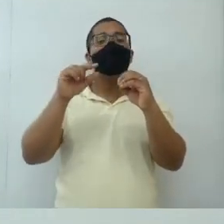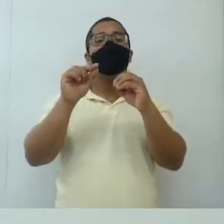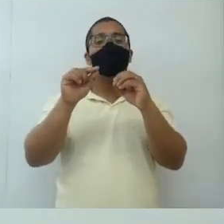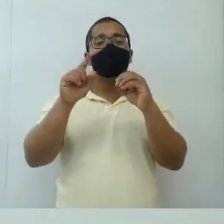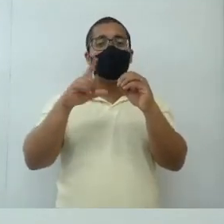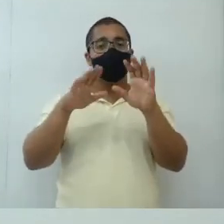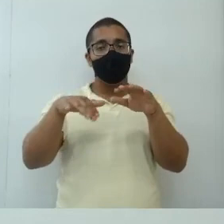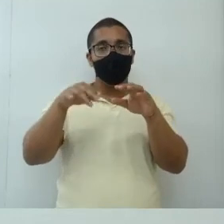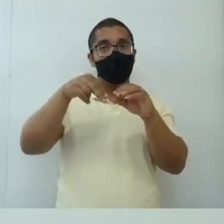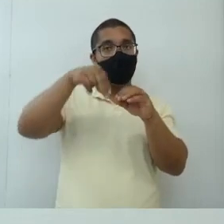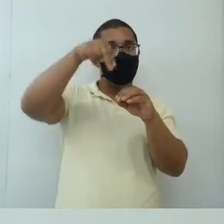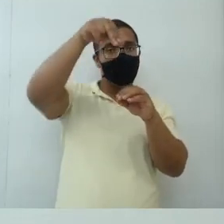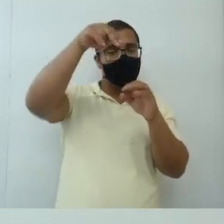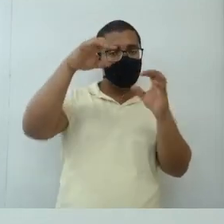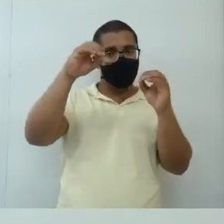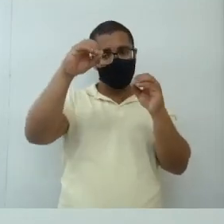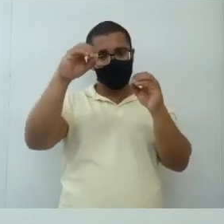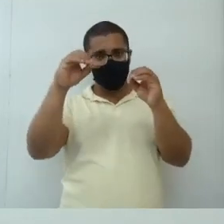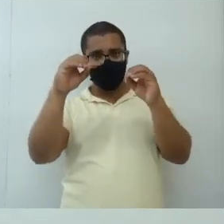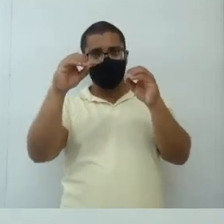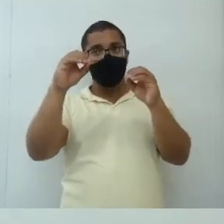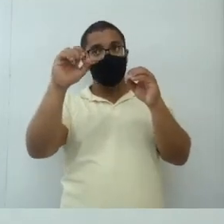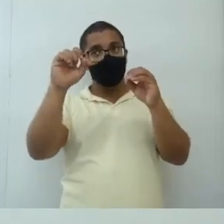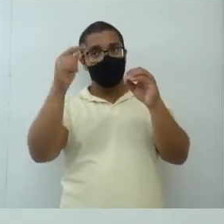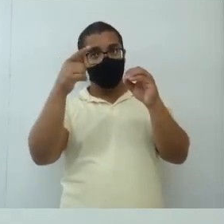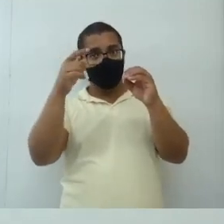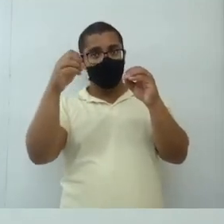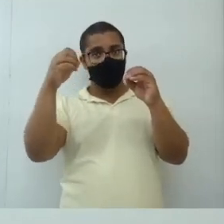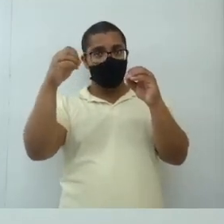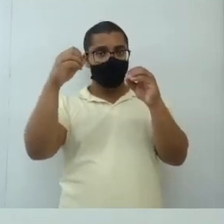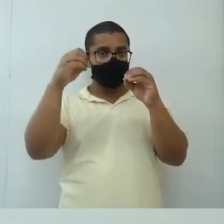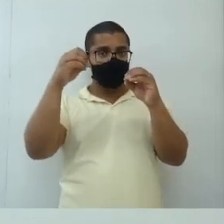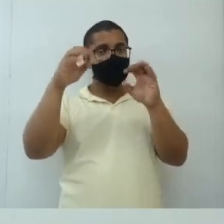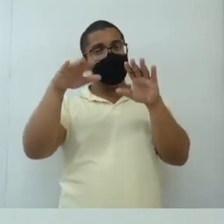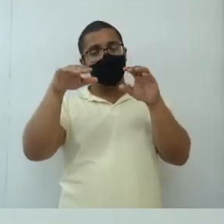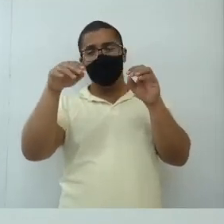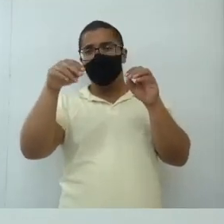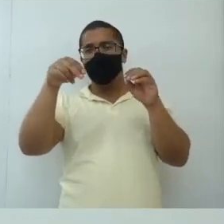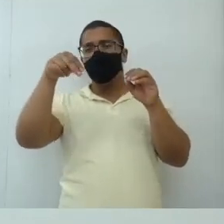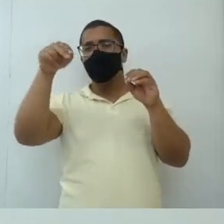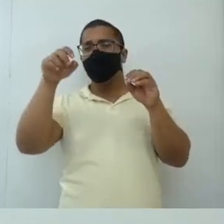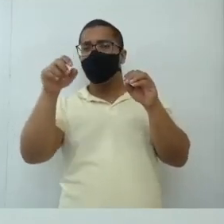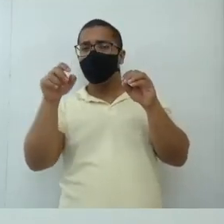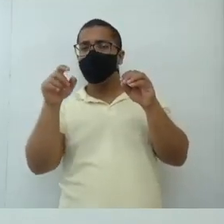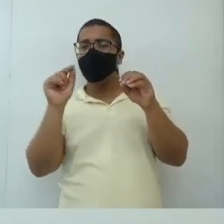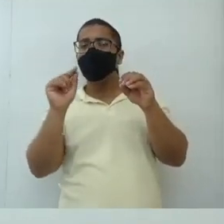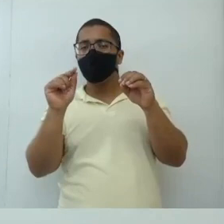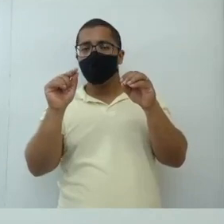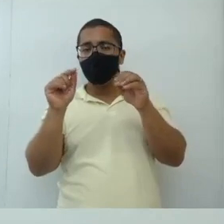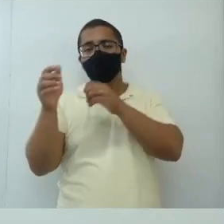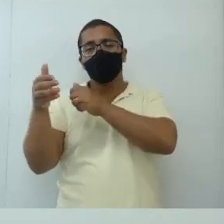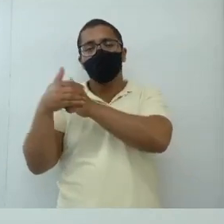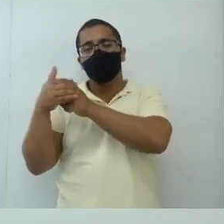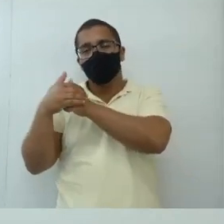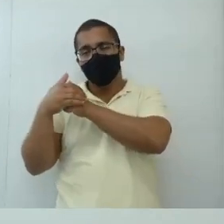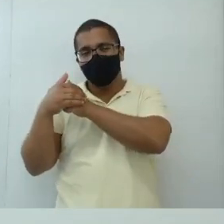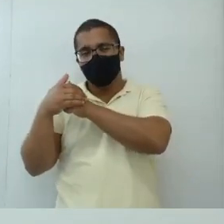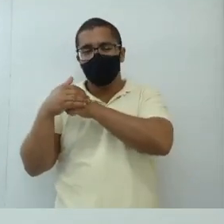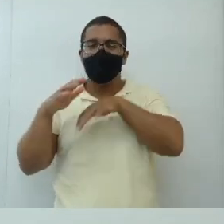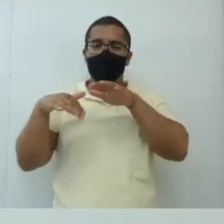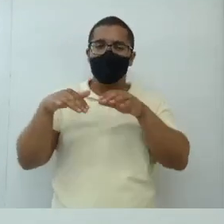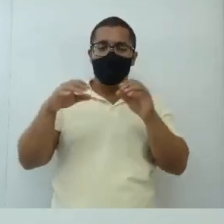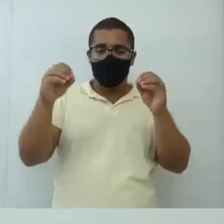hora está mais voltado um som hora menos voltado ao sol então no